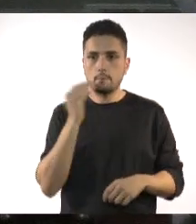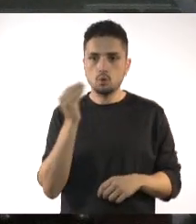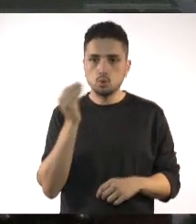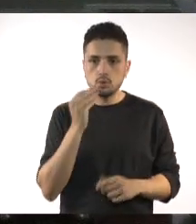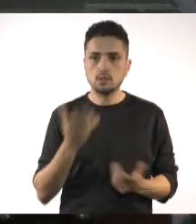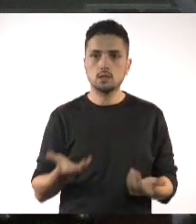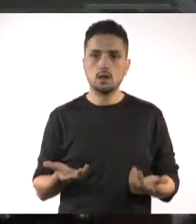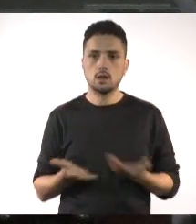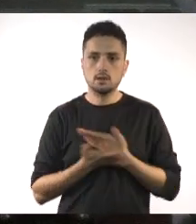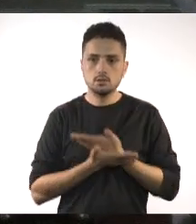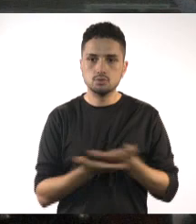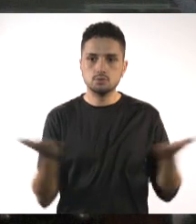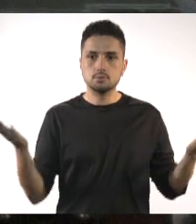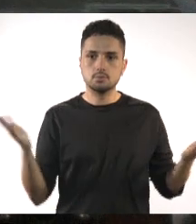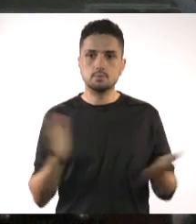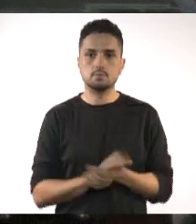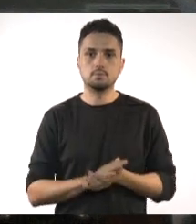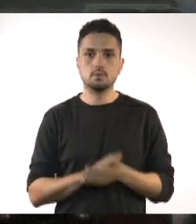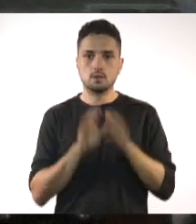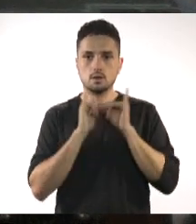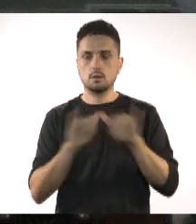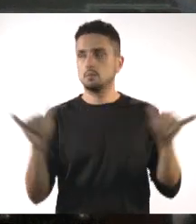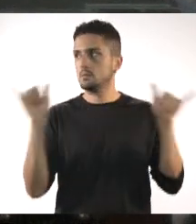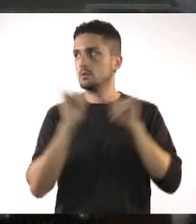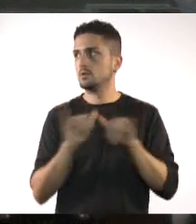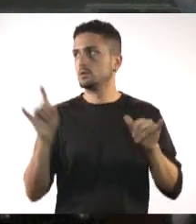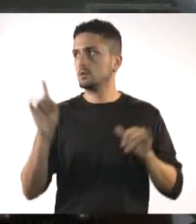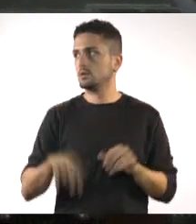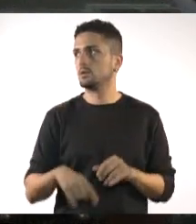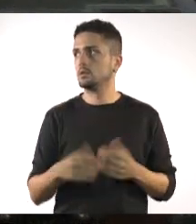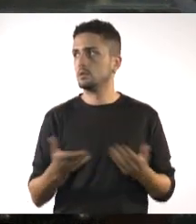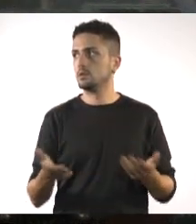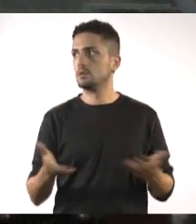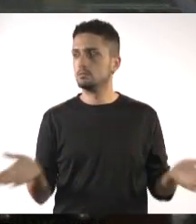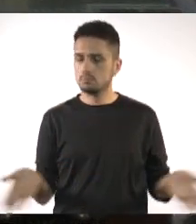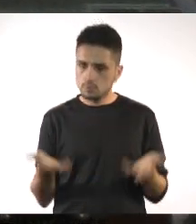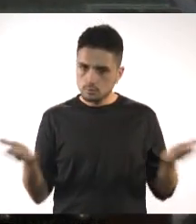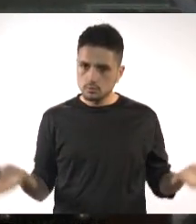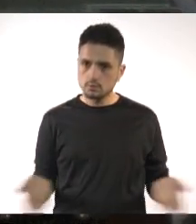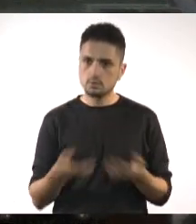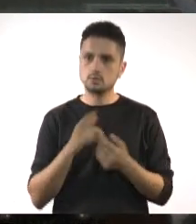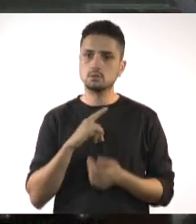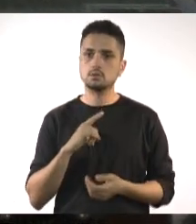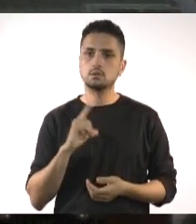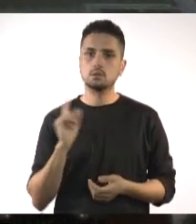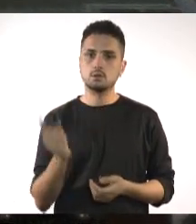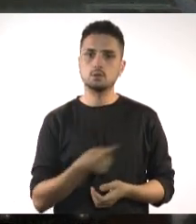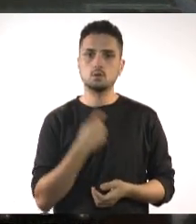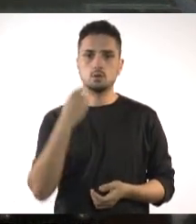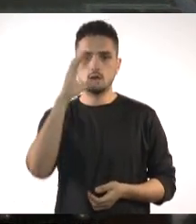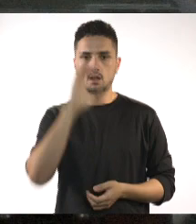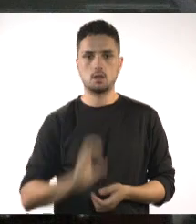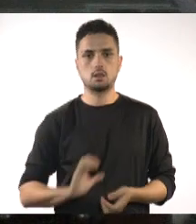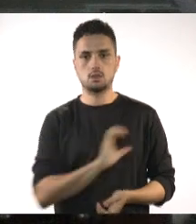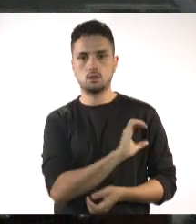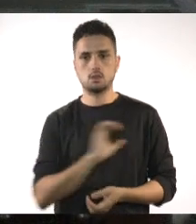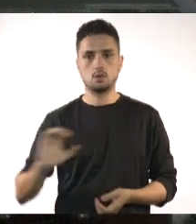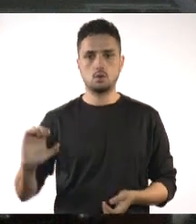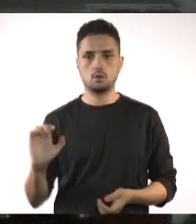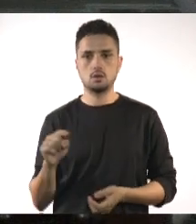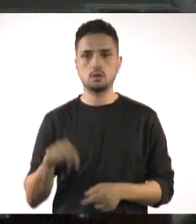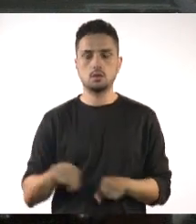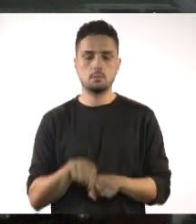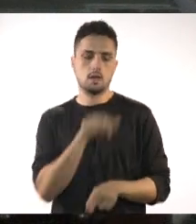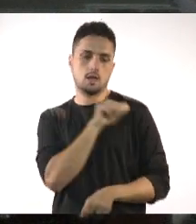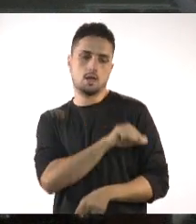lado. Então, a campanha da fraternidade, ela vem com essa grande provocação para nós católicos, para nós